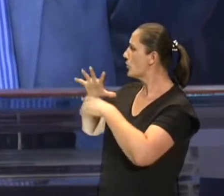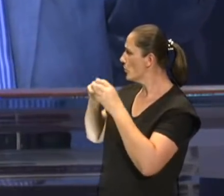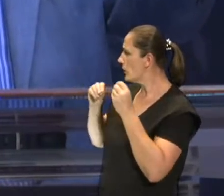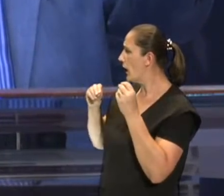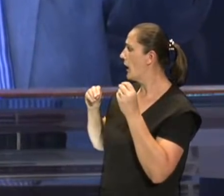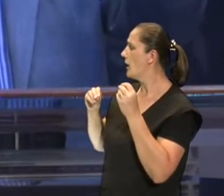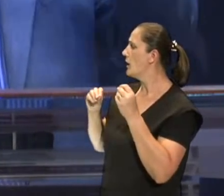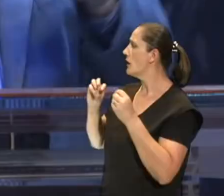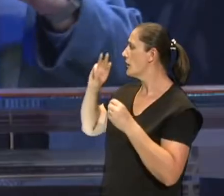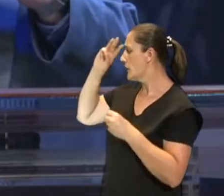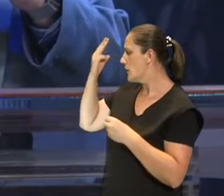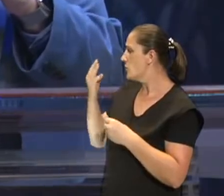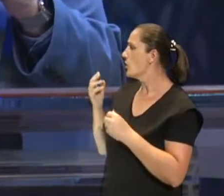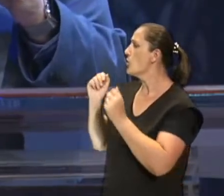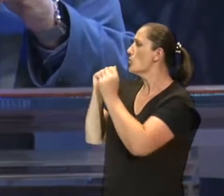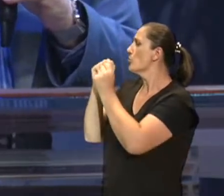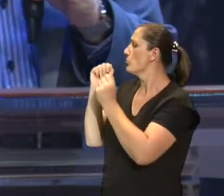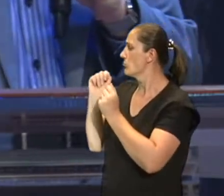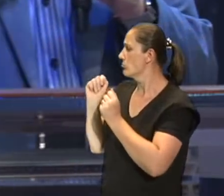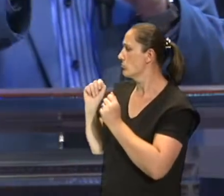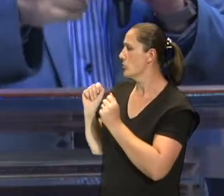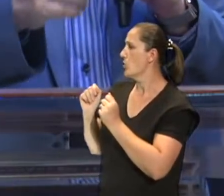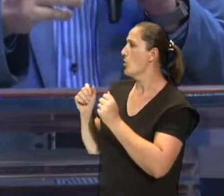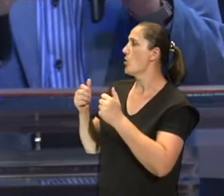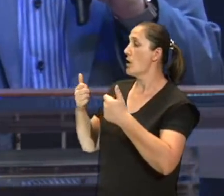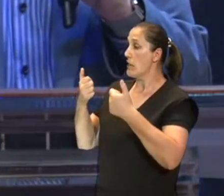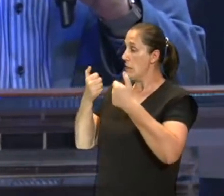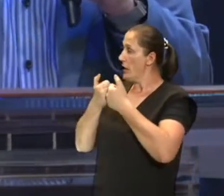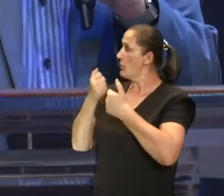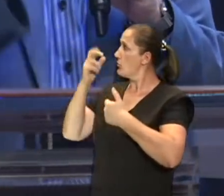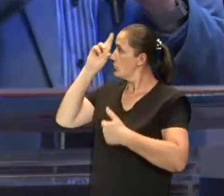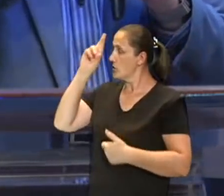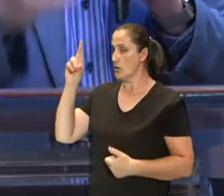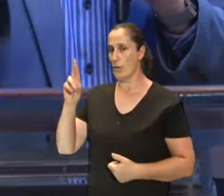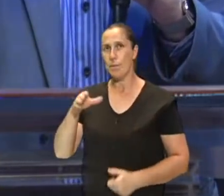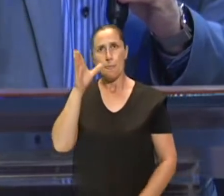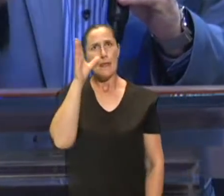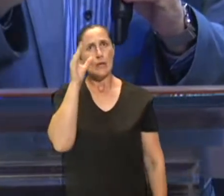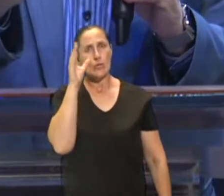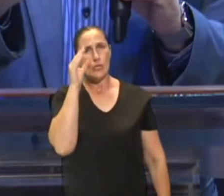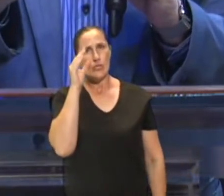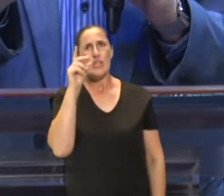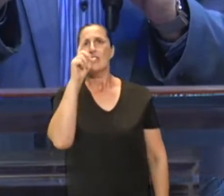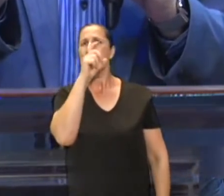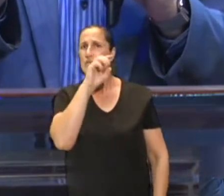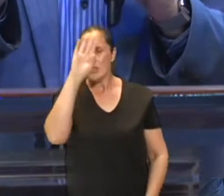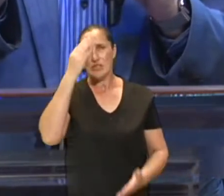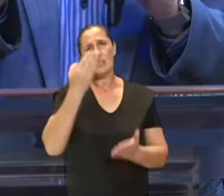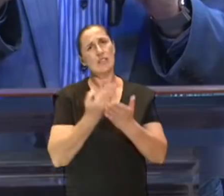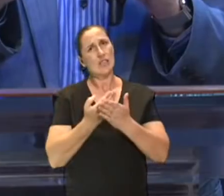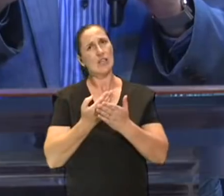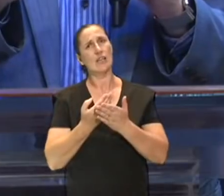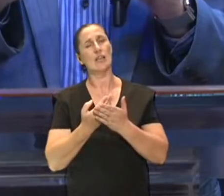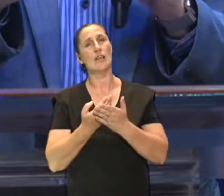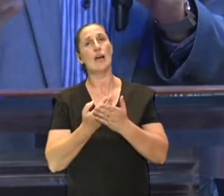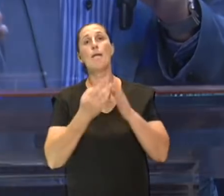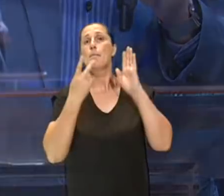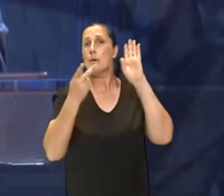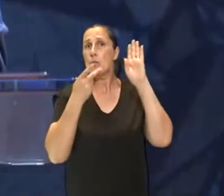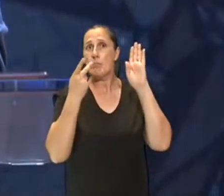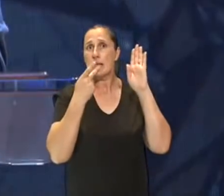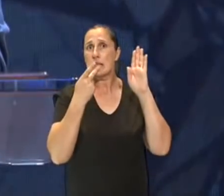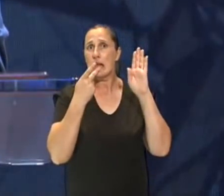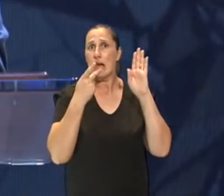ao templo do Senhor? Olha que coisa tremenda. Naquele momento estava tão difícil crer, porque a promessa era